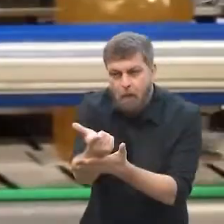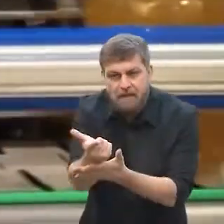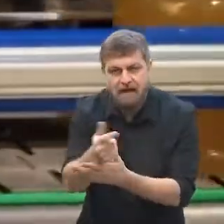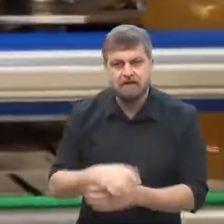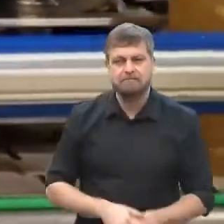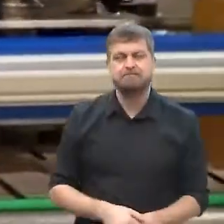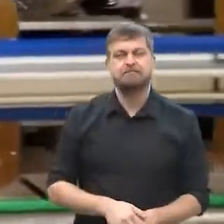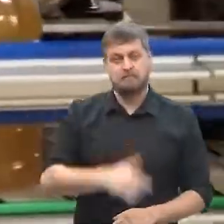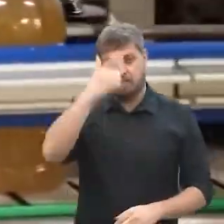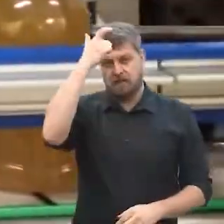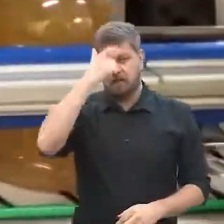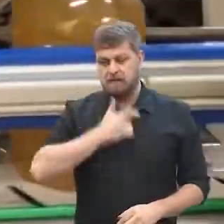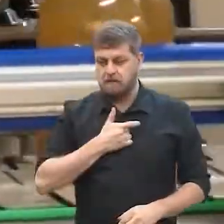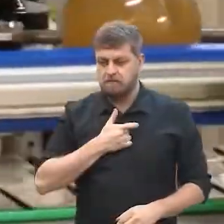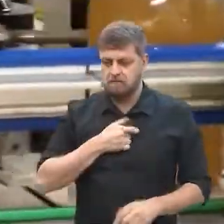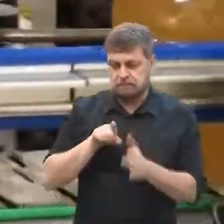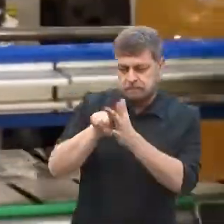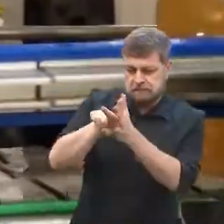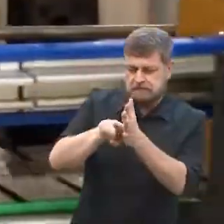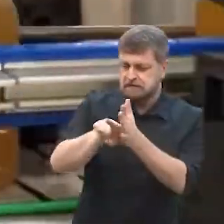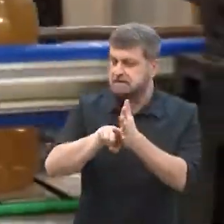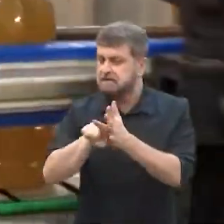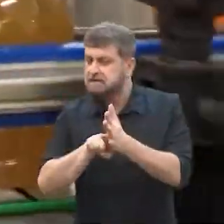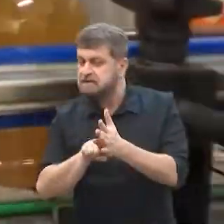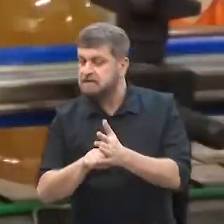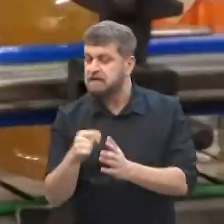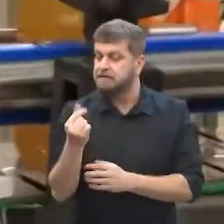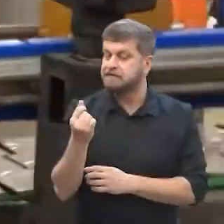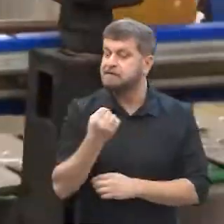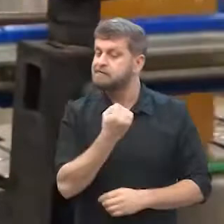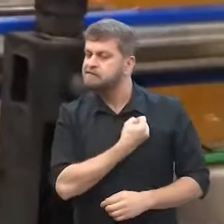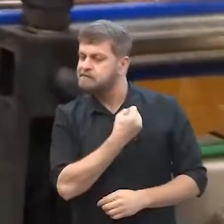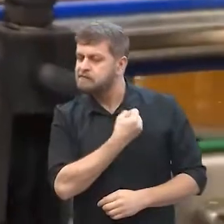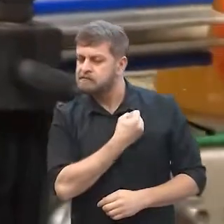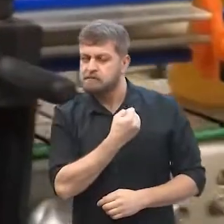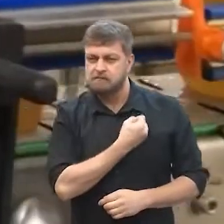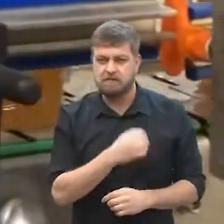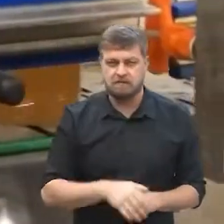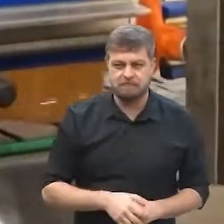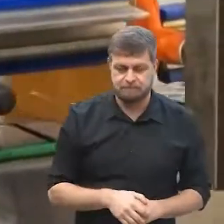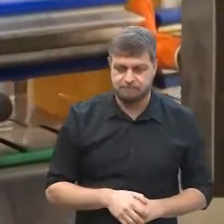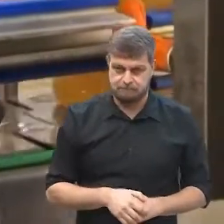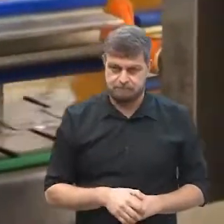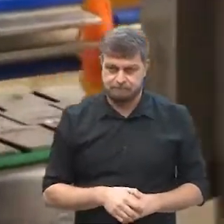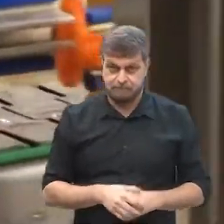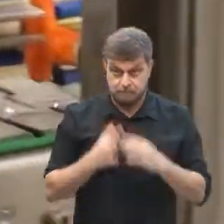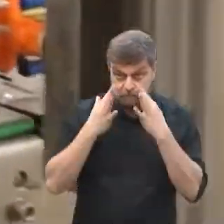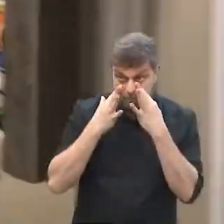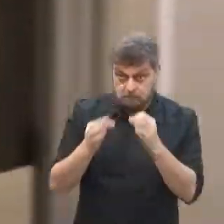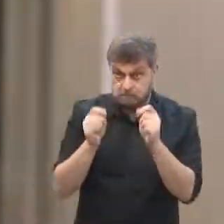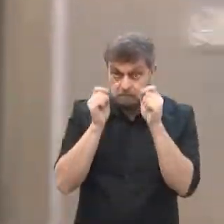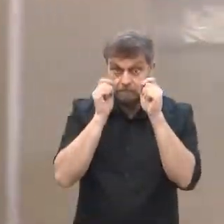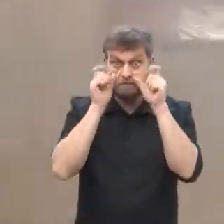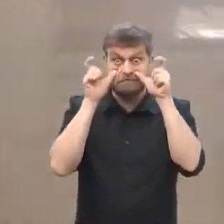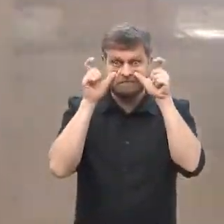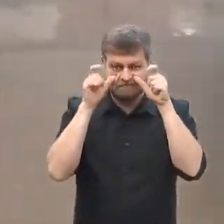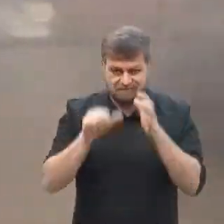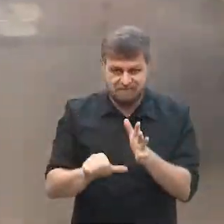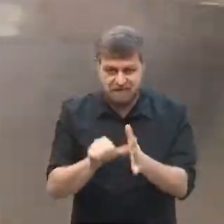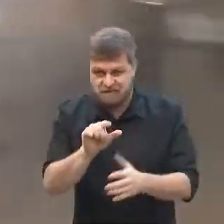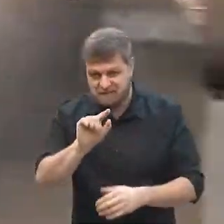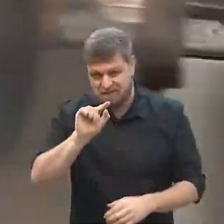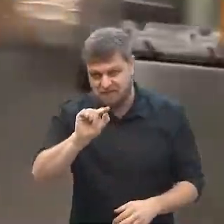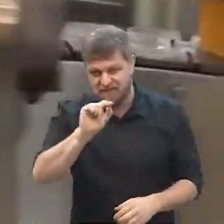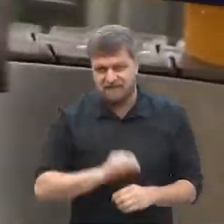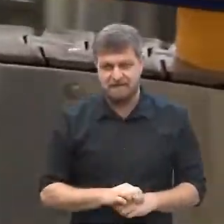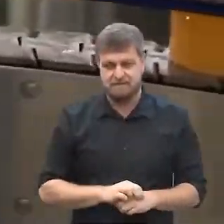eu comecei a ver os números. Esses números, o que me chamaram a atenção? primeiro, que era